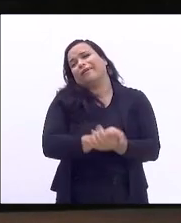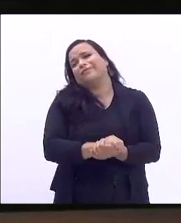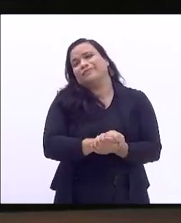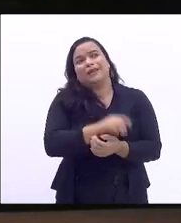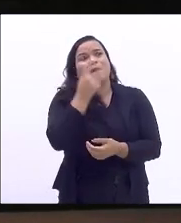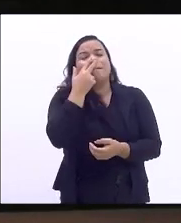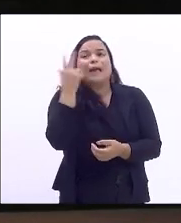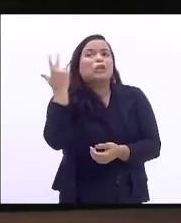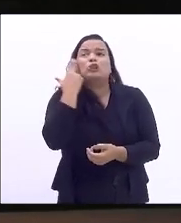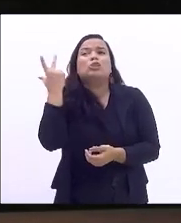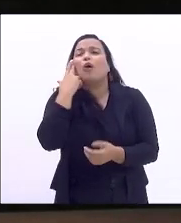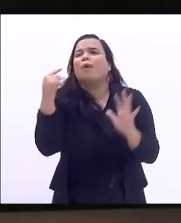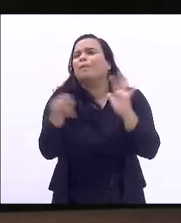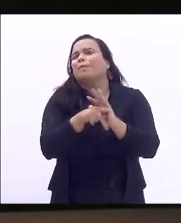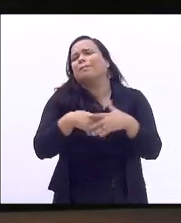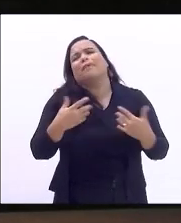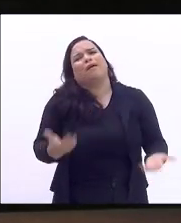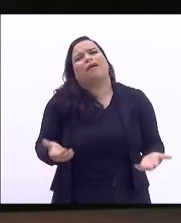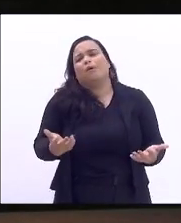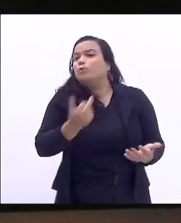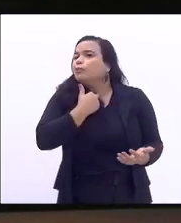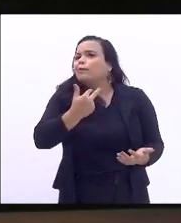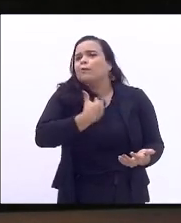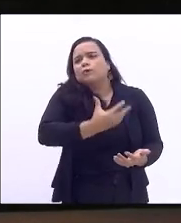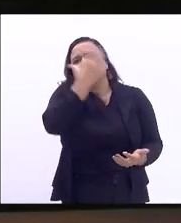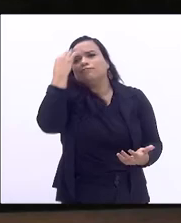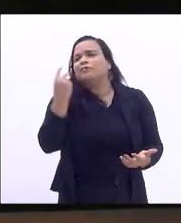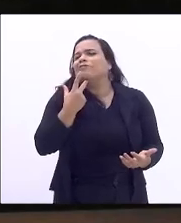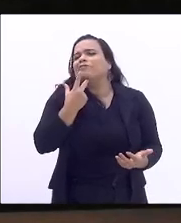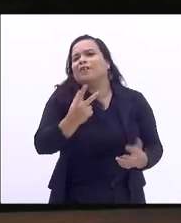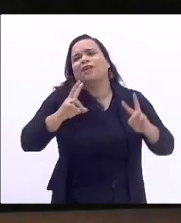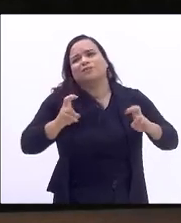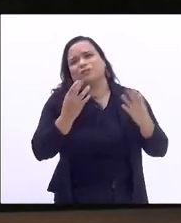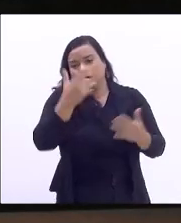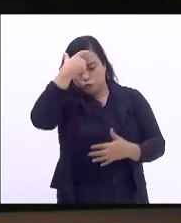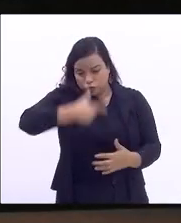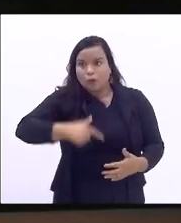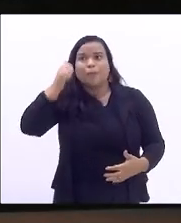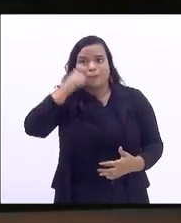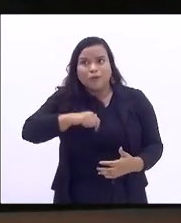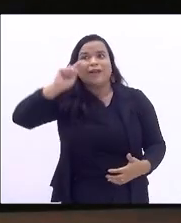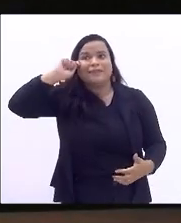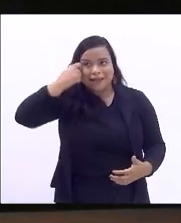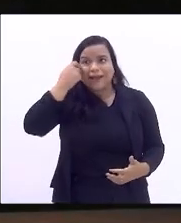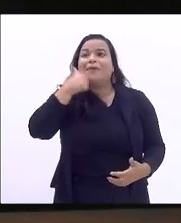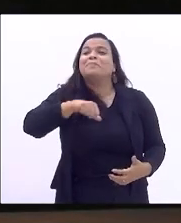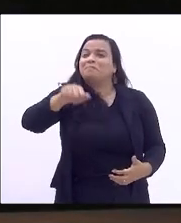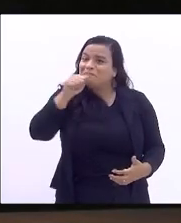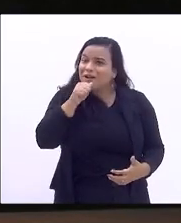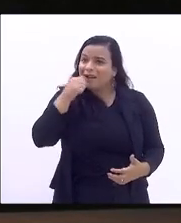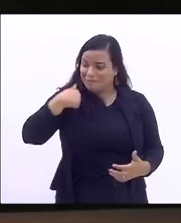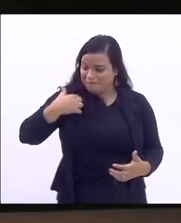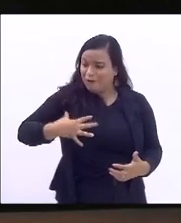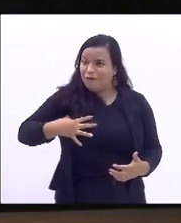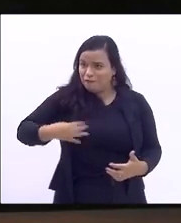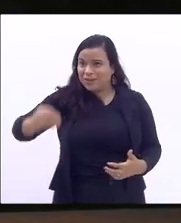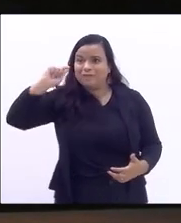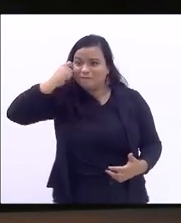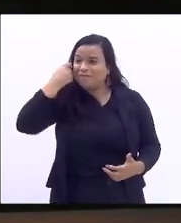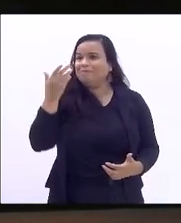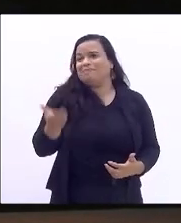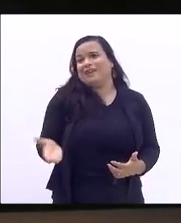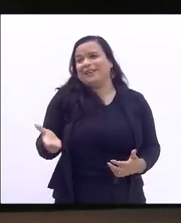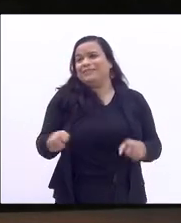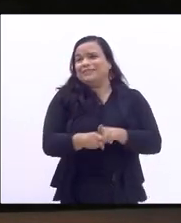naturaliza e nós não poderíamos deixar de discutir sendo uma mulher negra mãe de um menino preto e